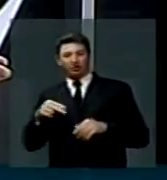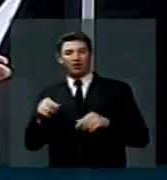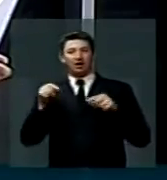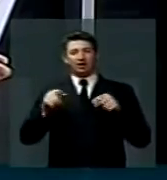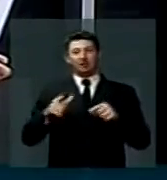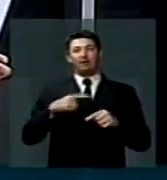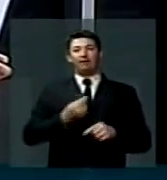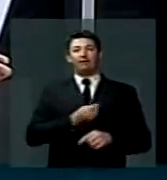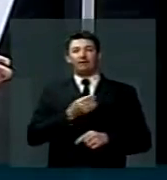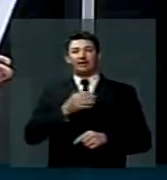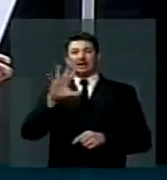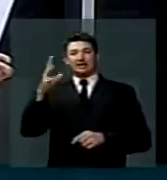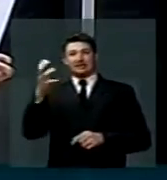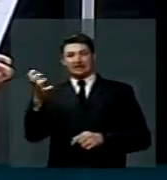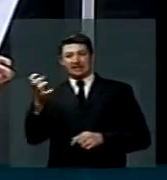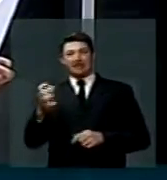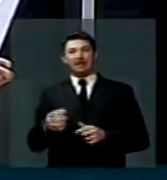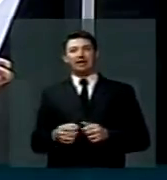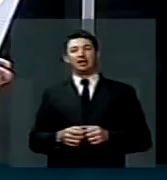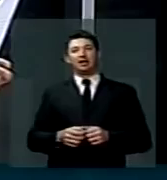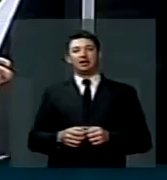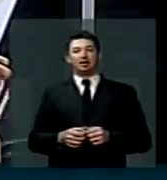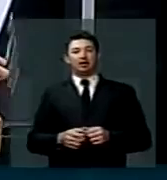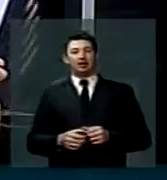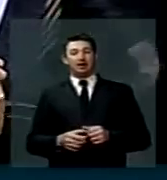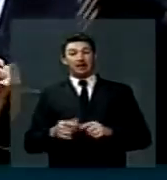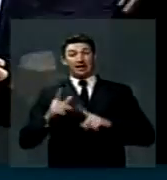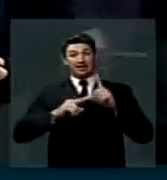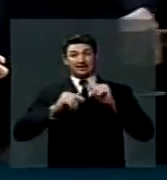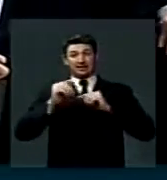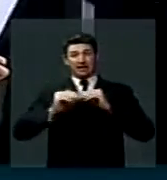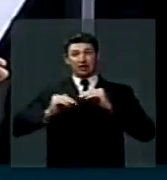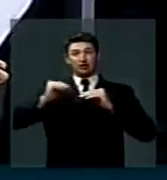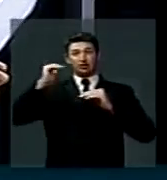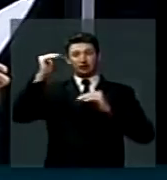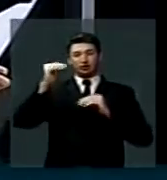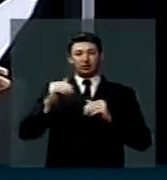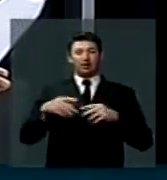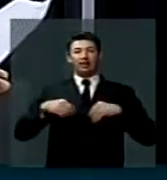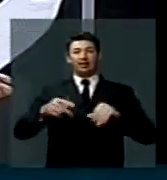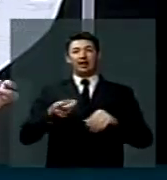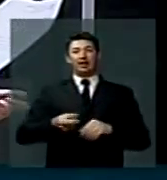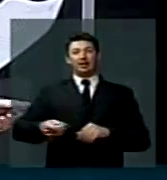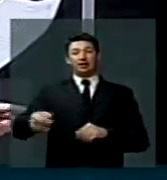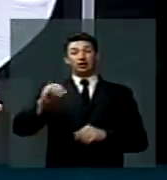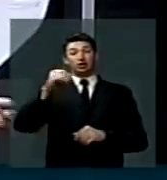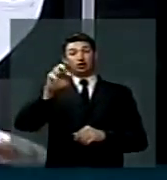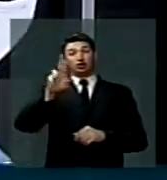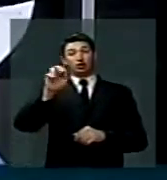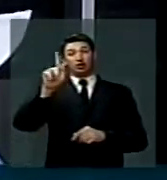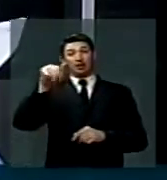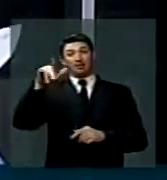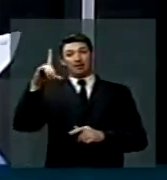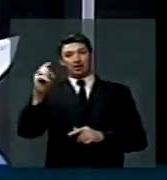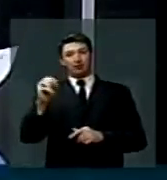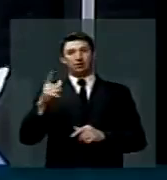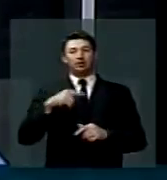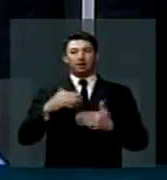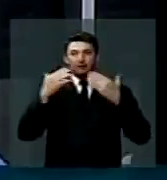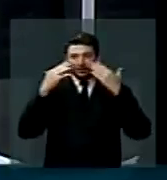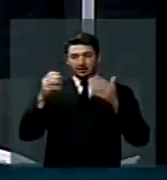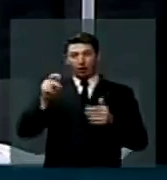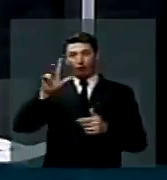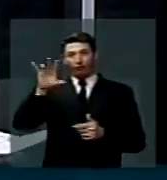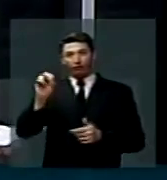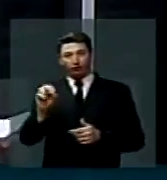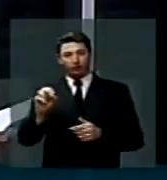Vidas Secas, de Graciliano Ramos, A Estrela Sobe, de Marques Rabelo, Terra Sem Fim, de Jorge Amado. Ficaram famosas apresentações ao vivo